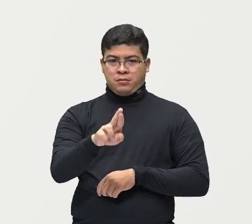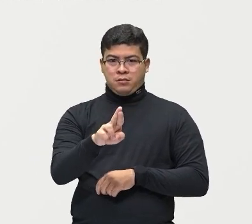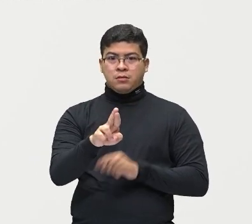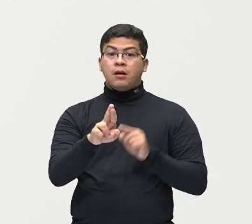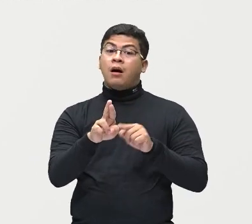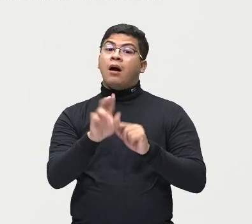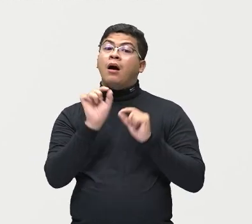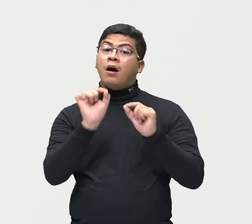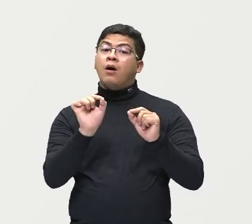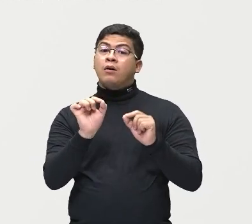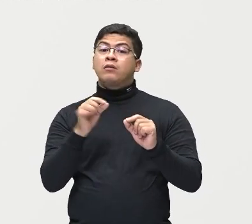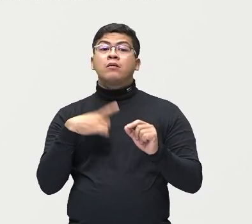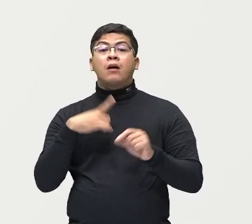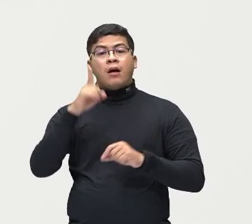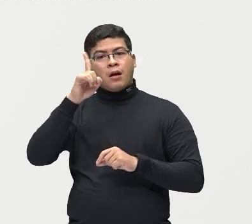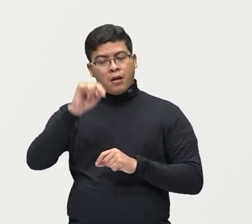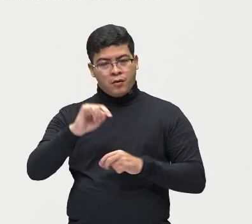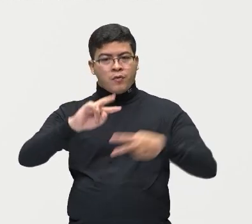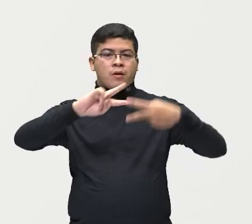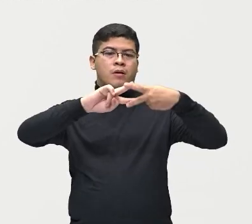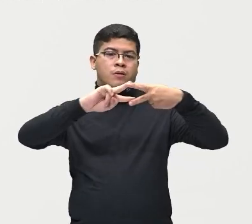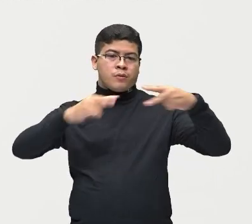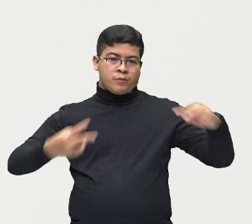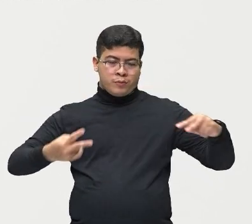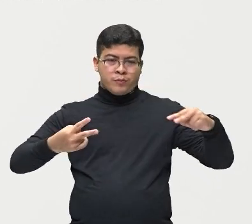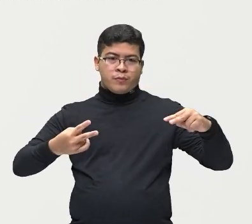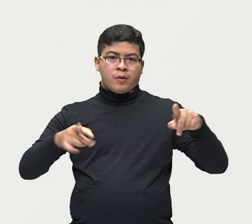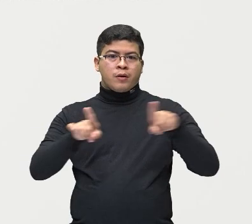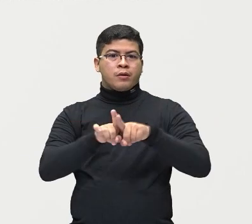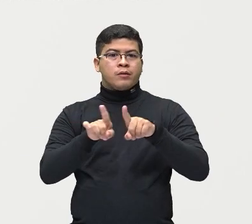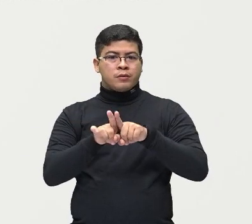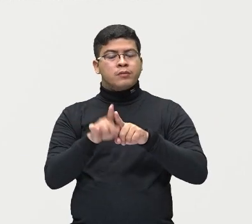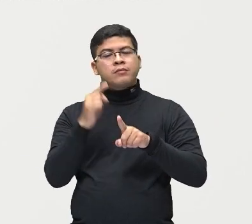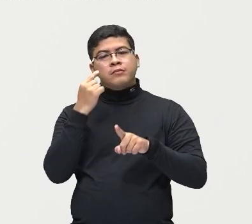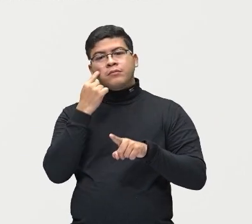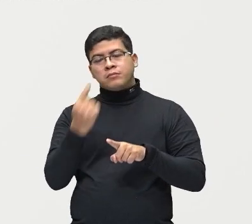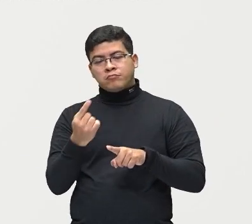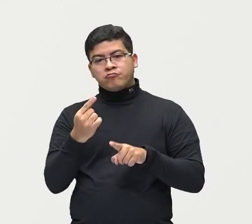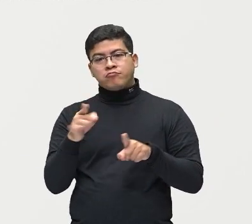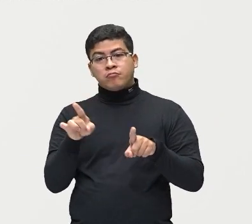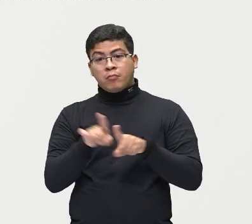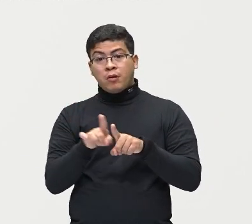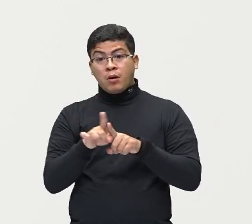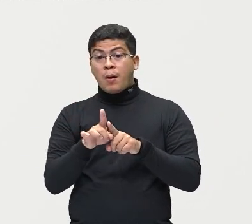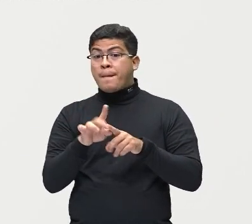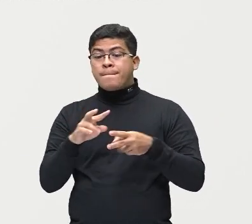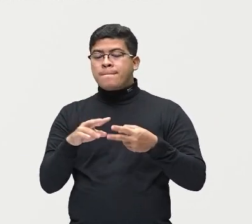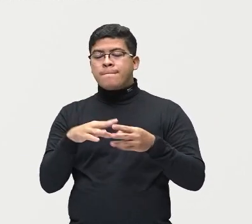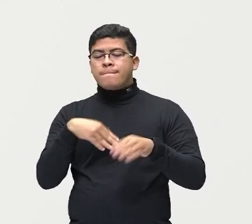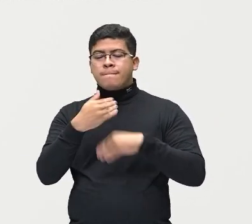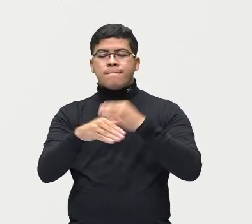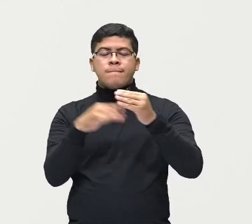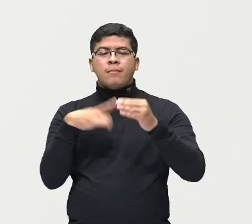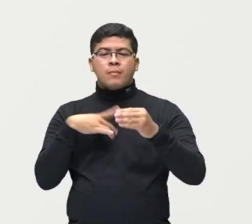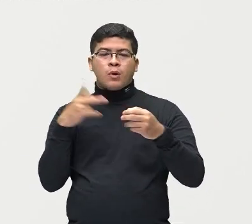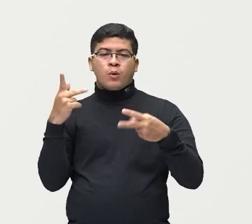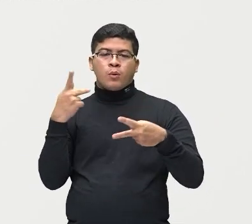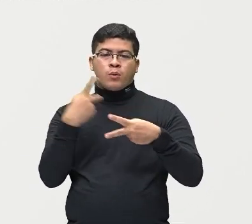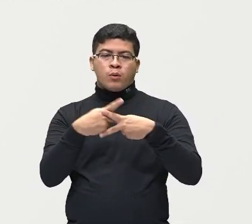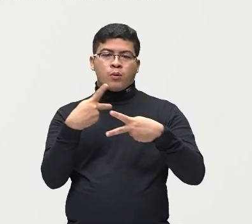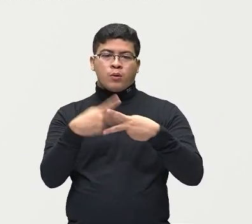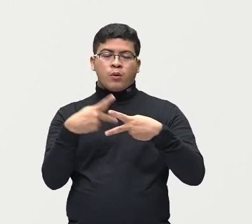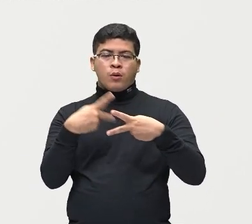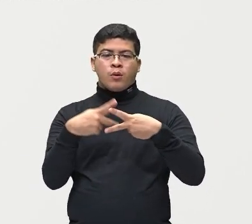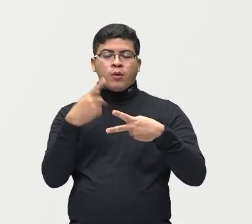para a criação dessa vacina foram subunidades proteicas e ácidos nucleicos